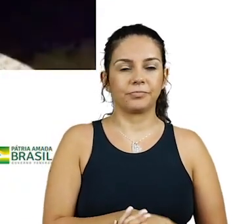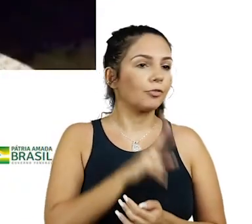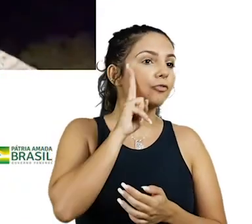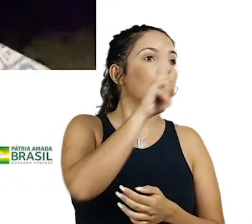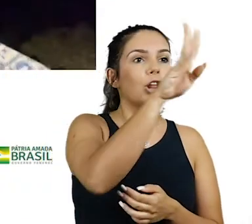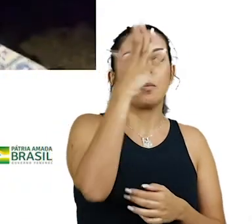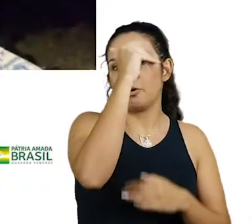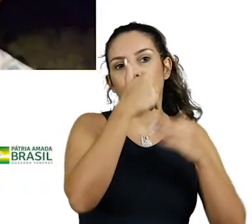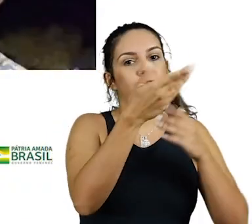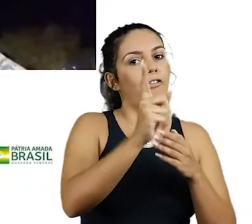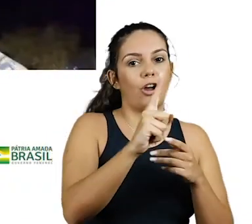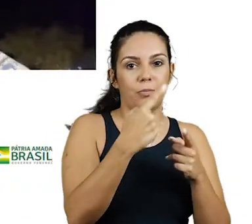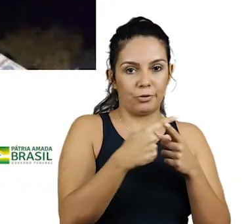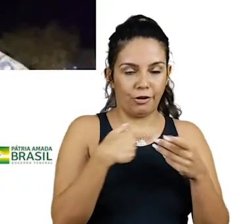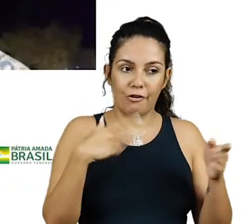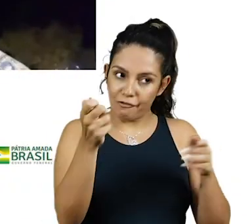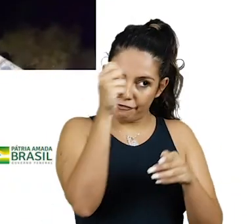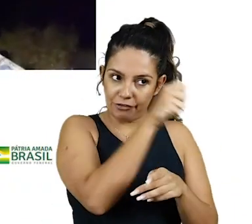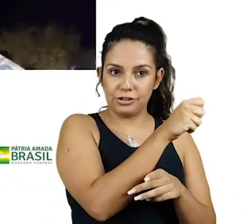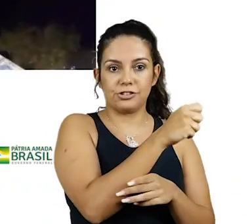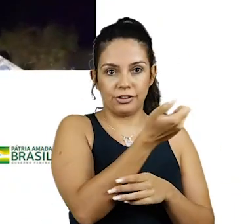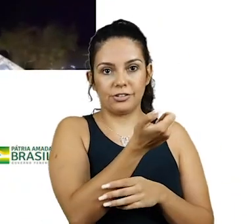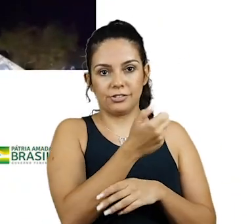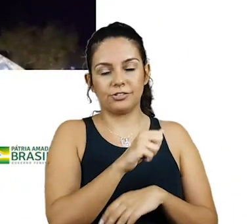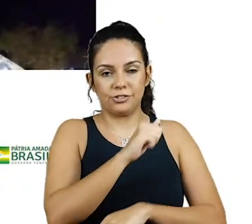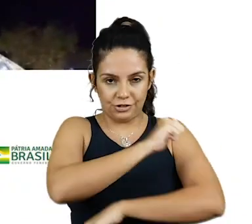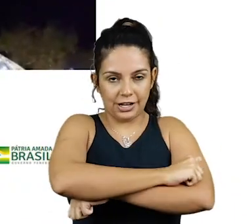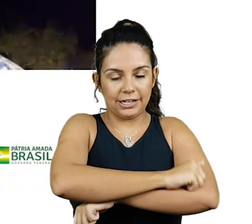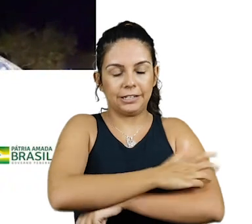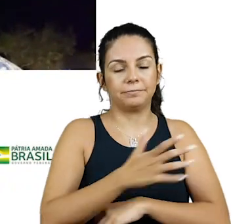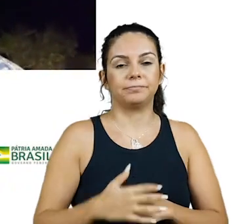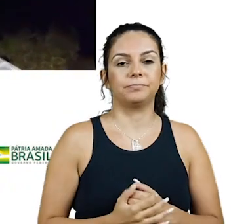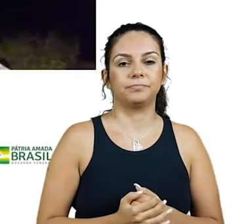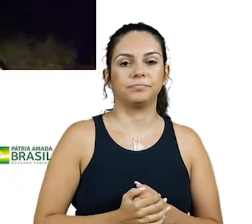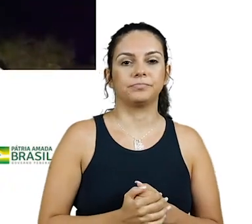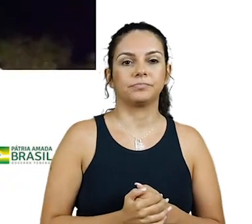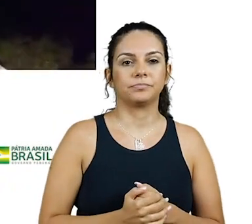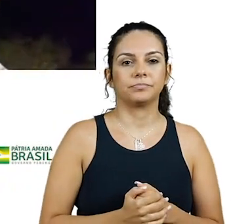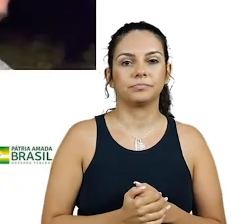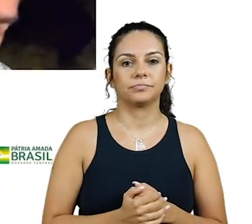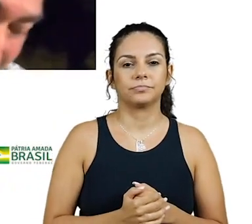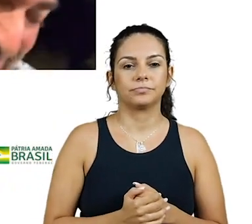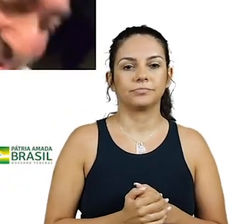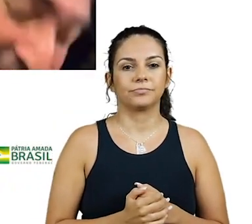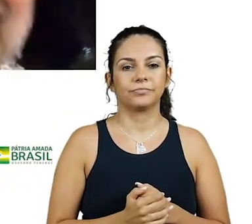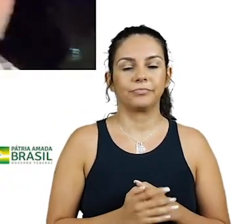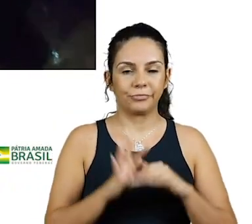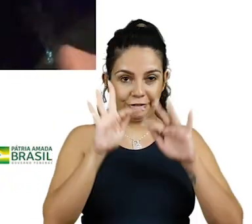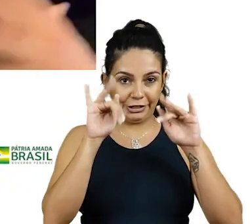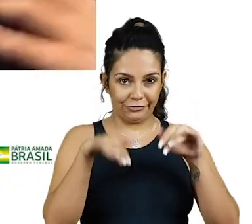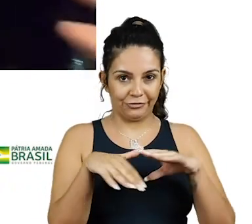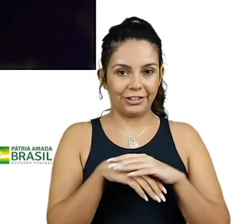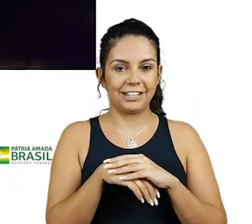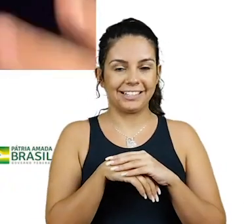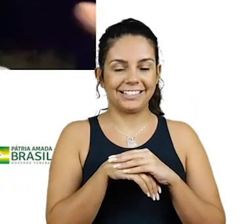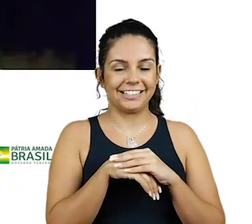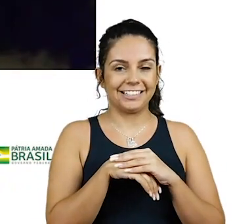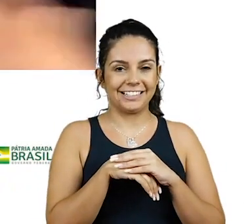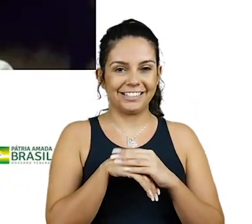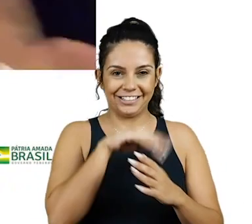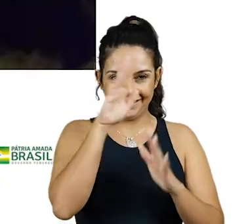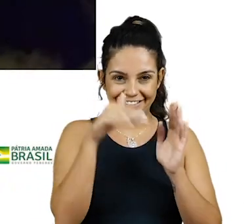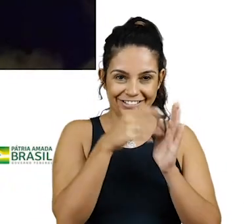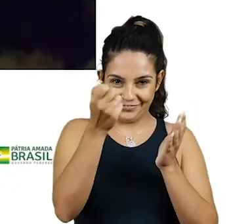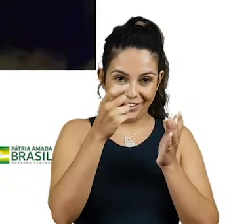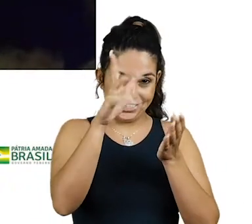vista, fiquei privado dessa vista, porque fechei a janela em vários momentos. E no final, vou contar esse aqui, tá lá para você, com todo o